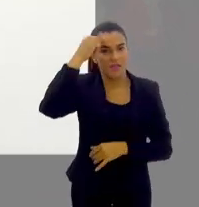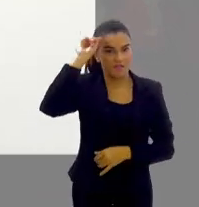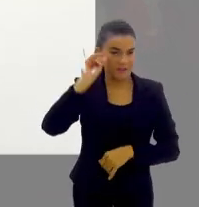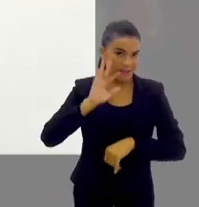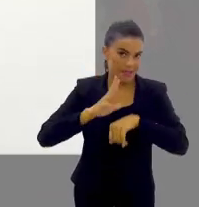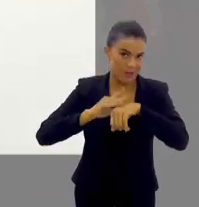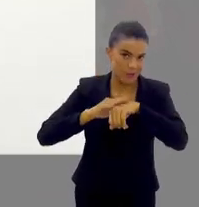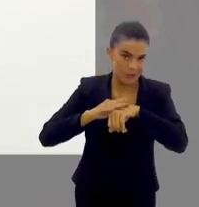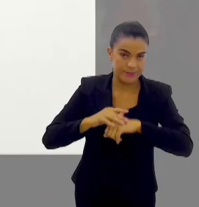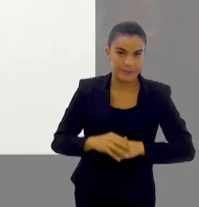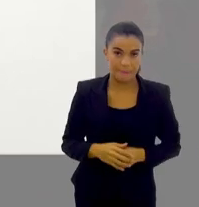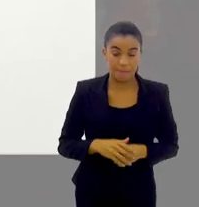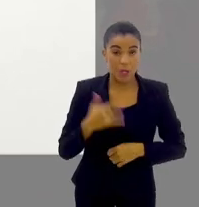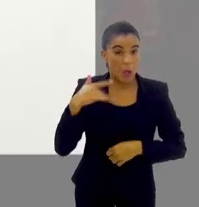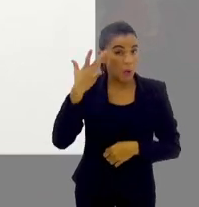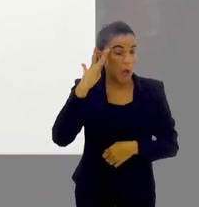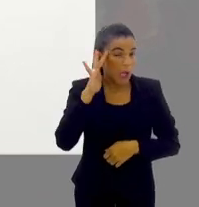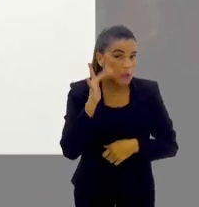opinião, que